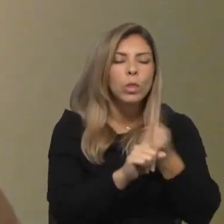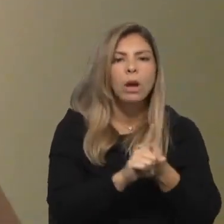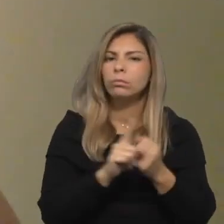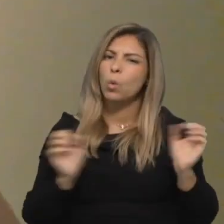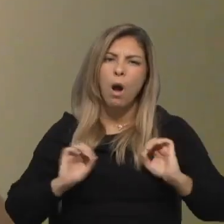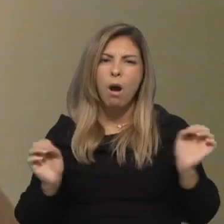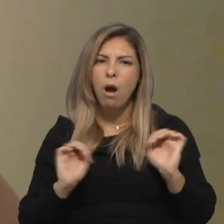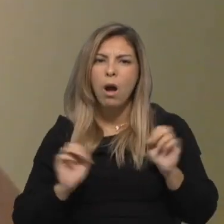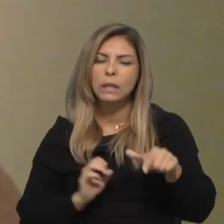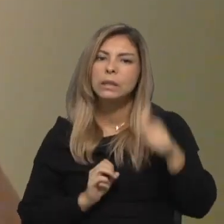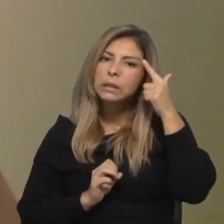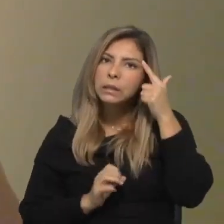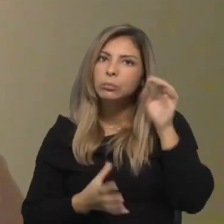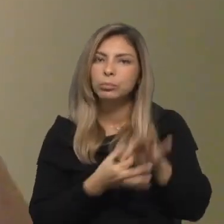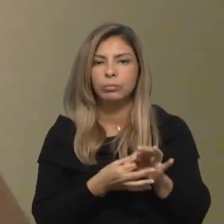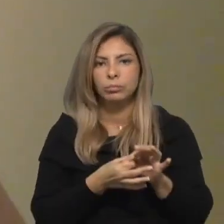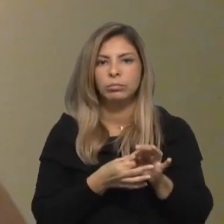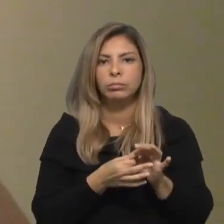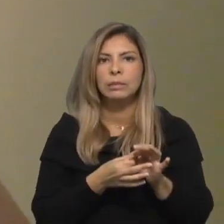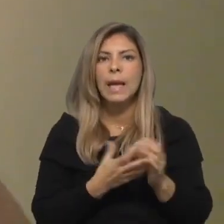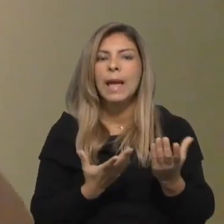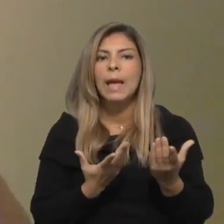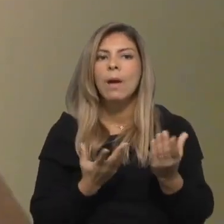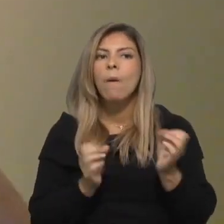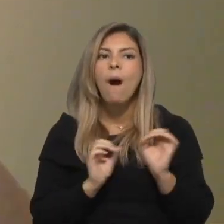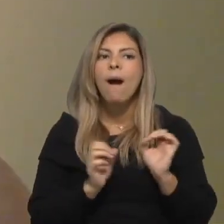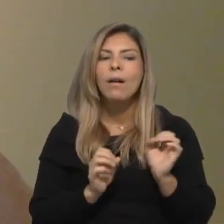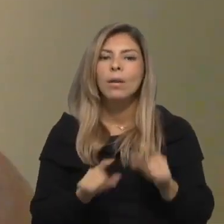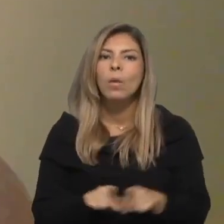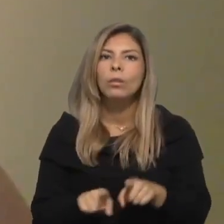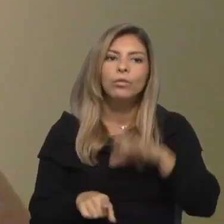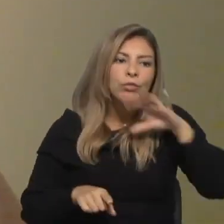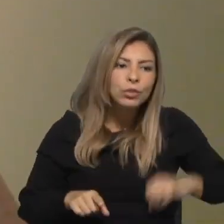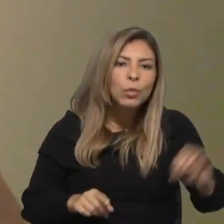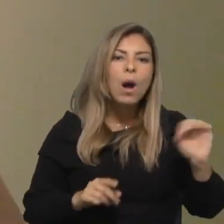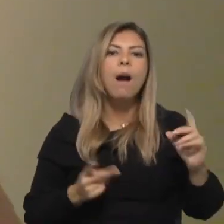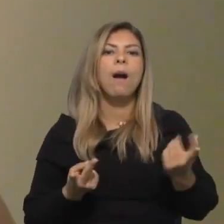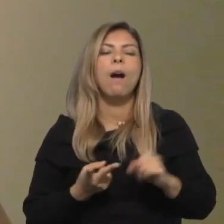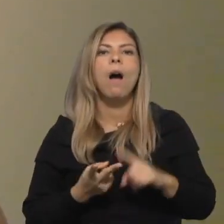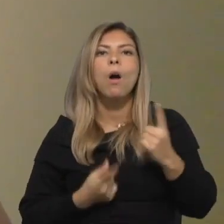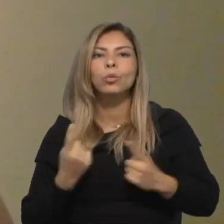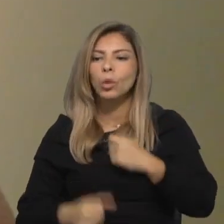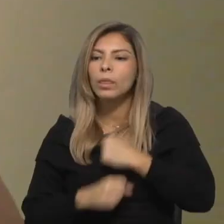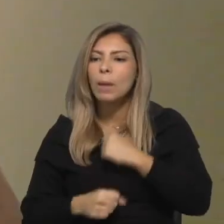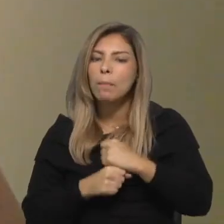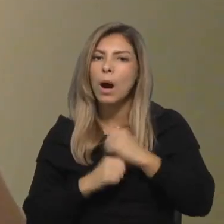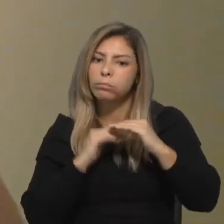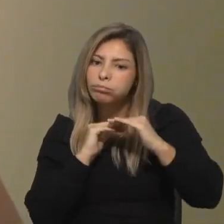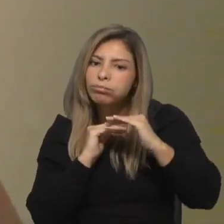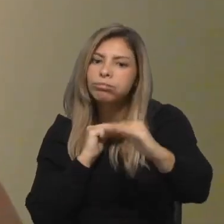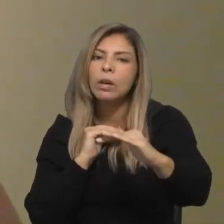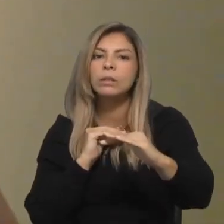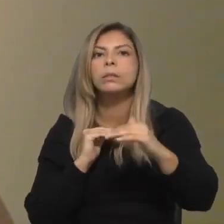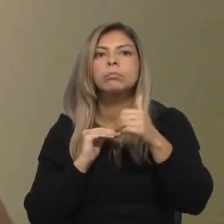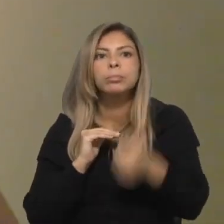aquilo que nós acreditamos. Não é? Ainda não temos filhos, se calhar muitas vezes nem sequer temos um trabalho estável que possamos